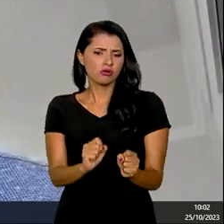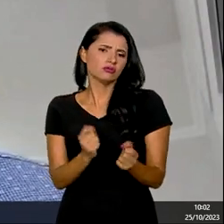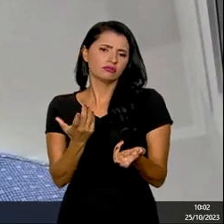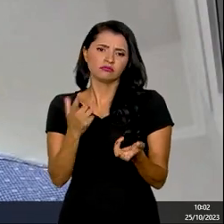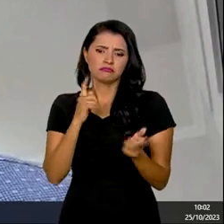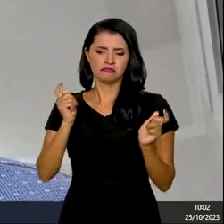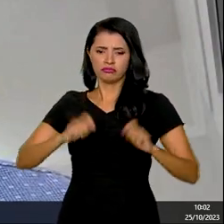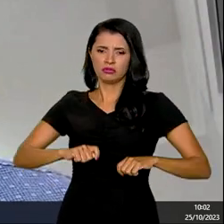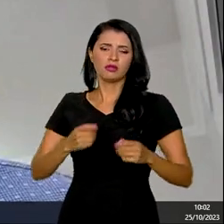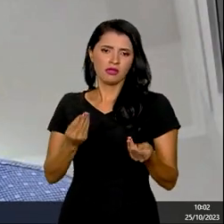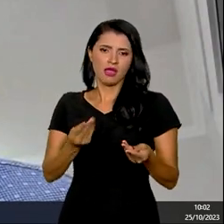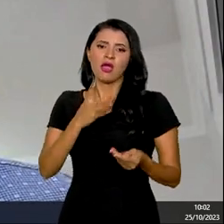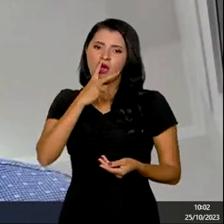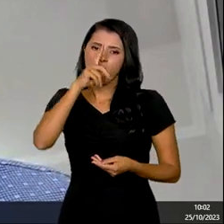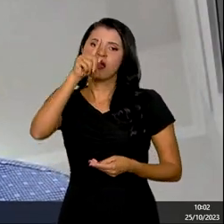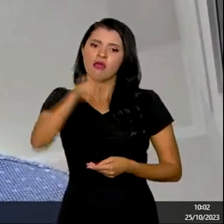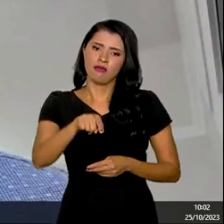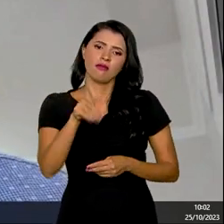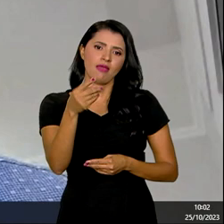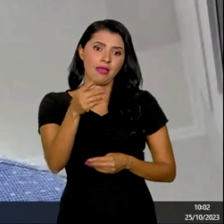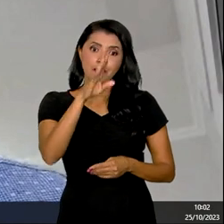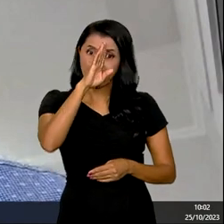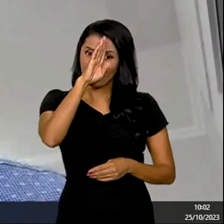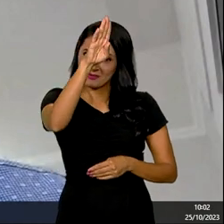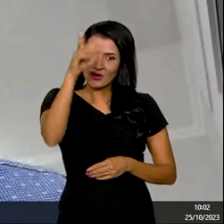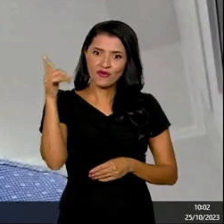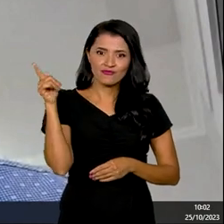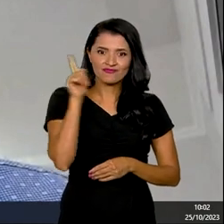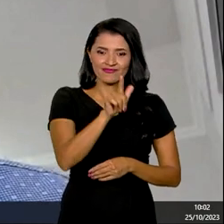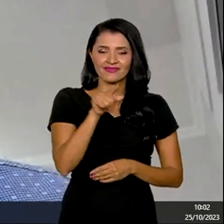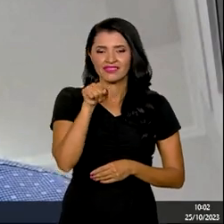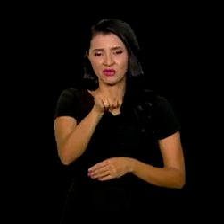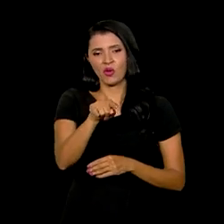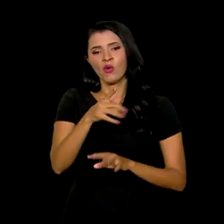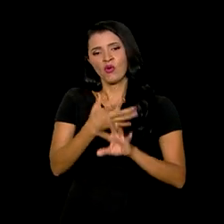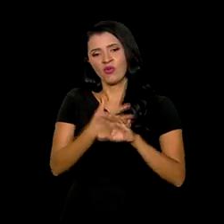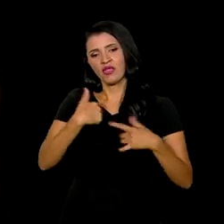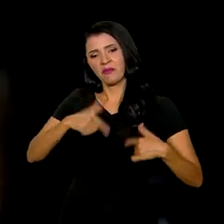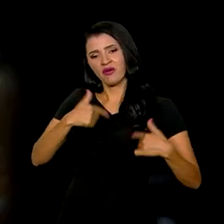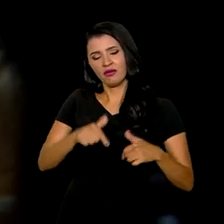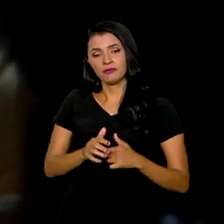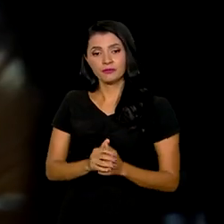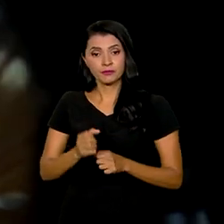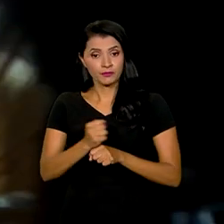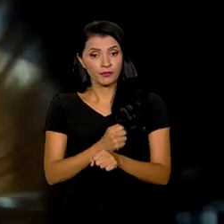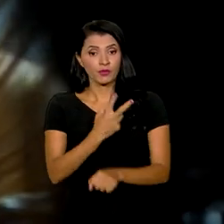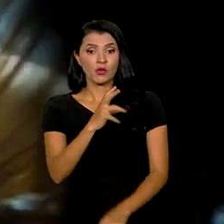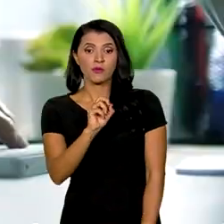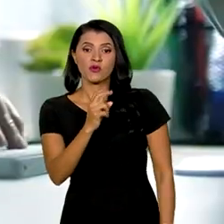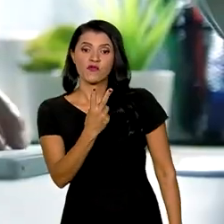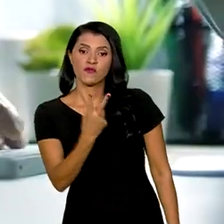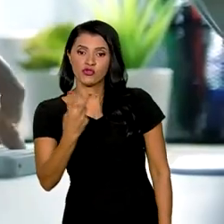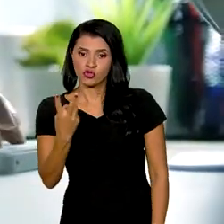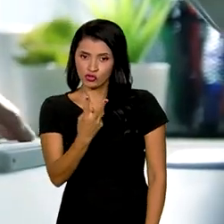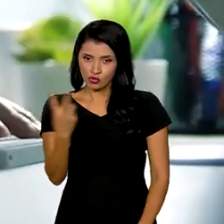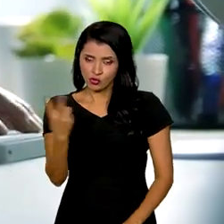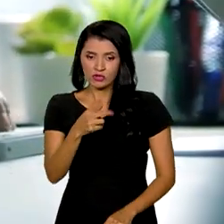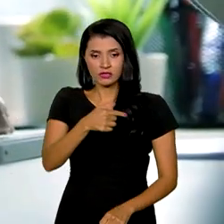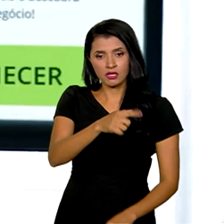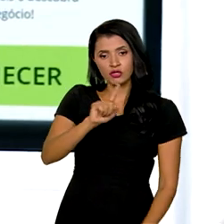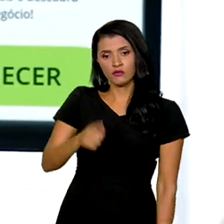forma potencial. Então, eu acho que esse é o principal ganho que eu tenho, na verdade, com o teletrabalho. Em 2022,